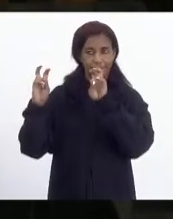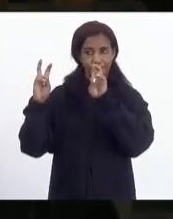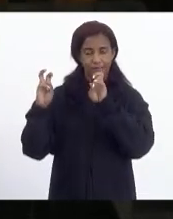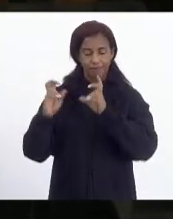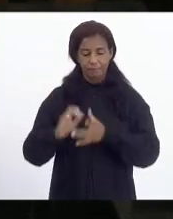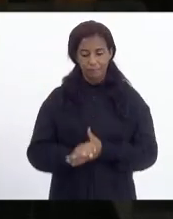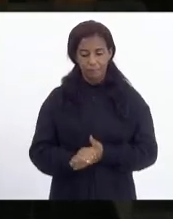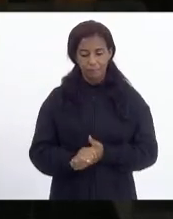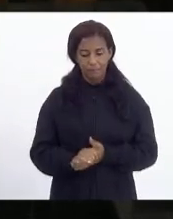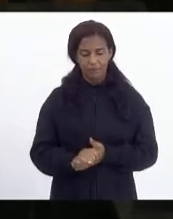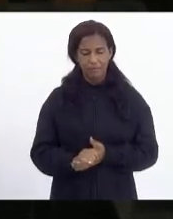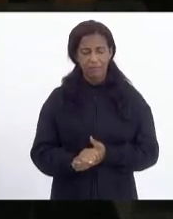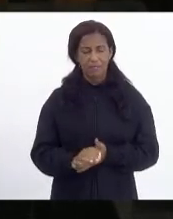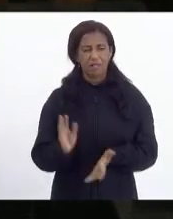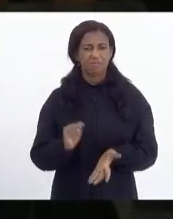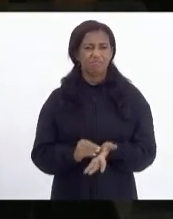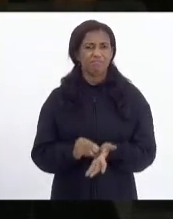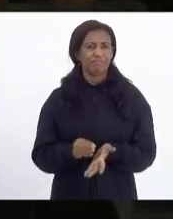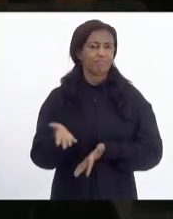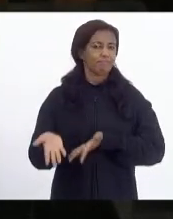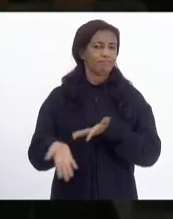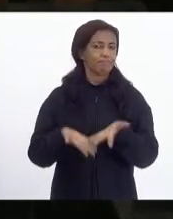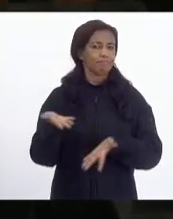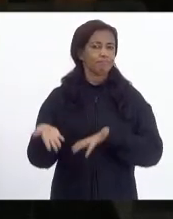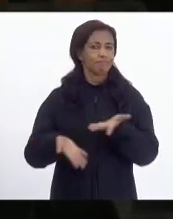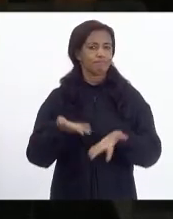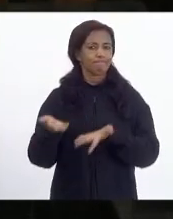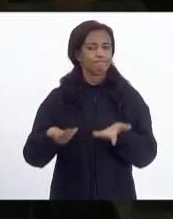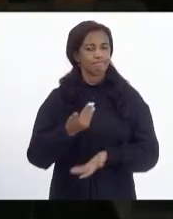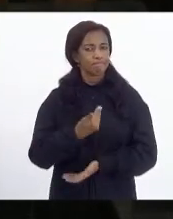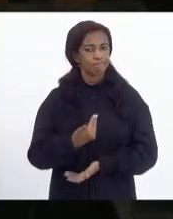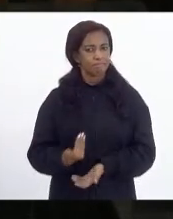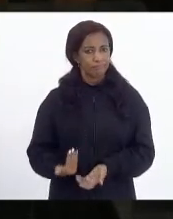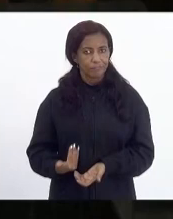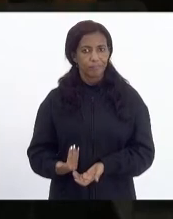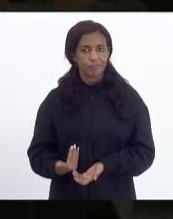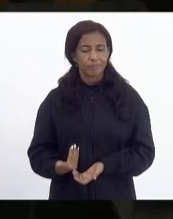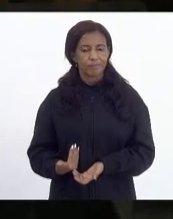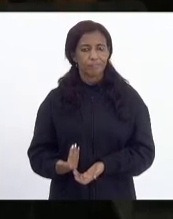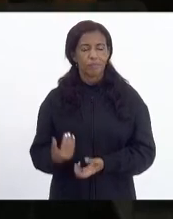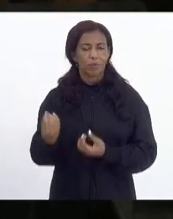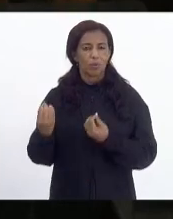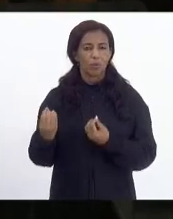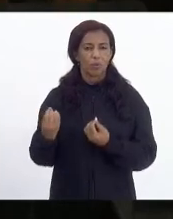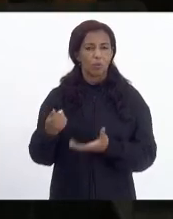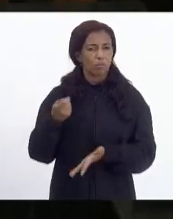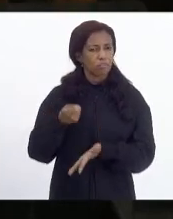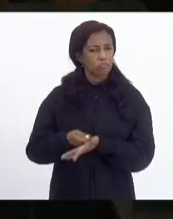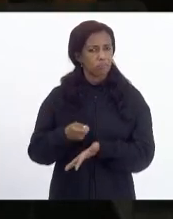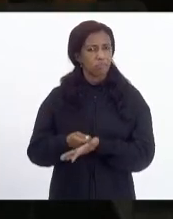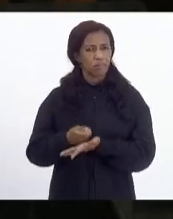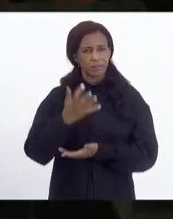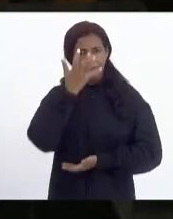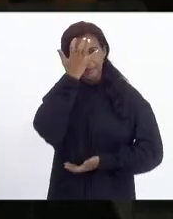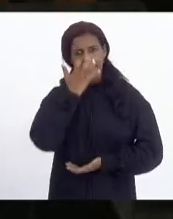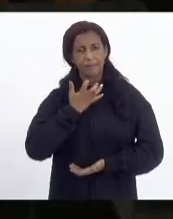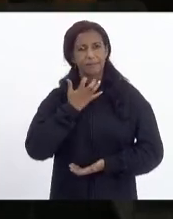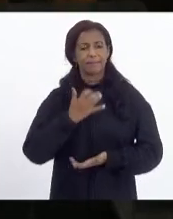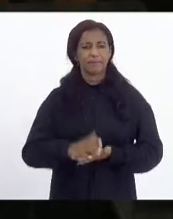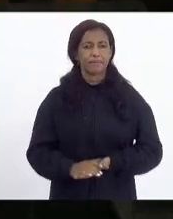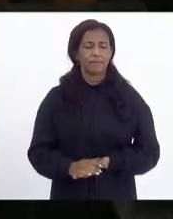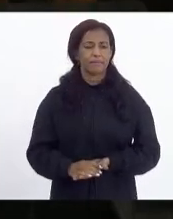não vem sendo tratado pelos entes públicos com a devido à seriedade